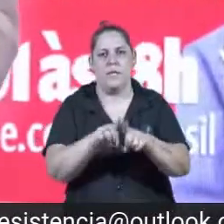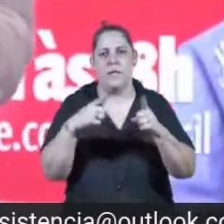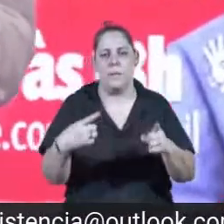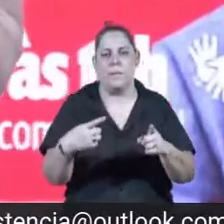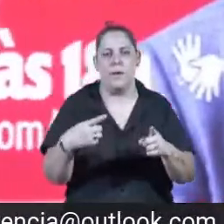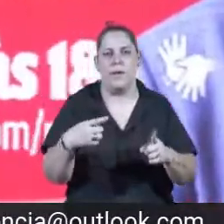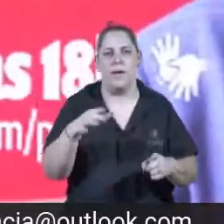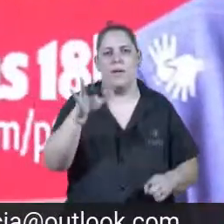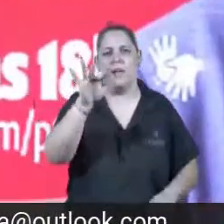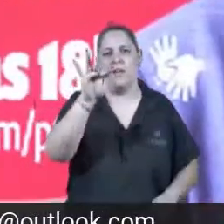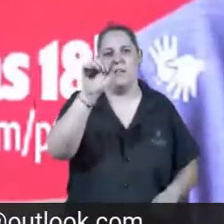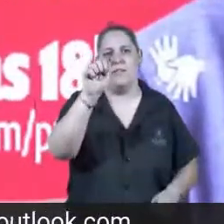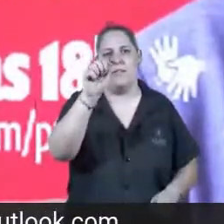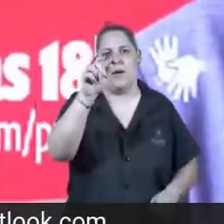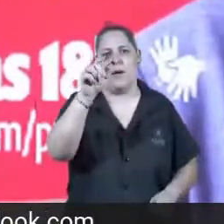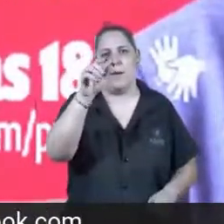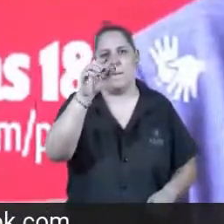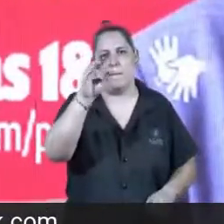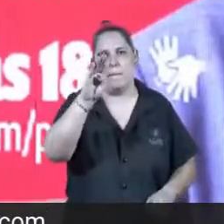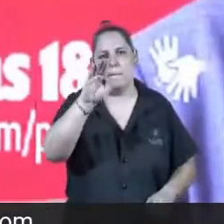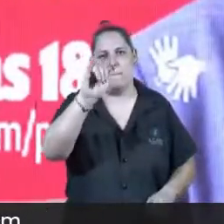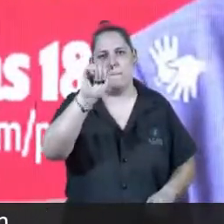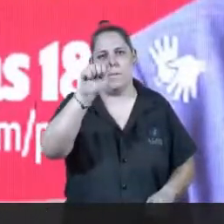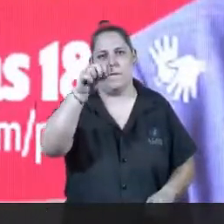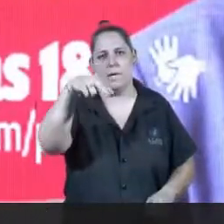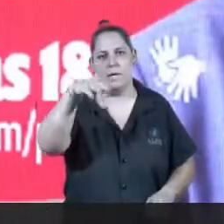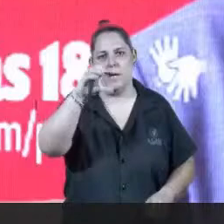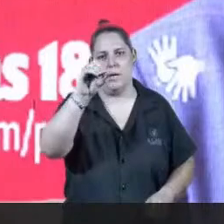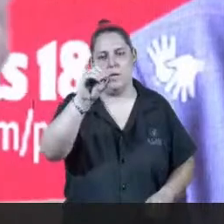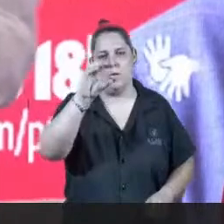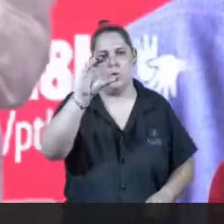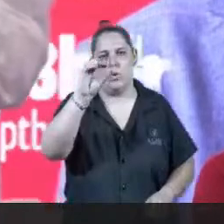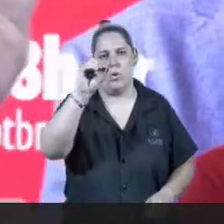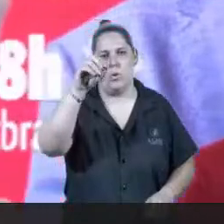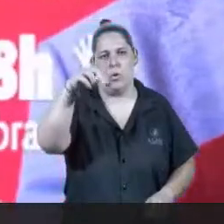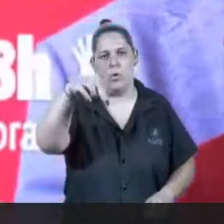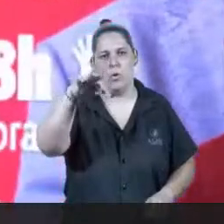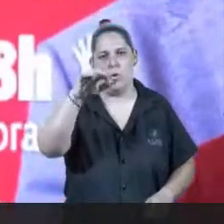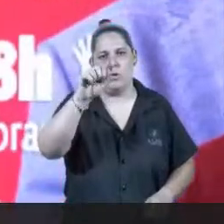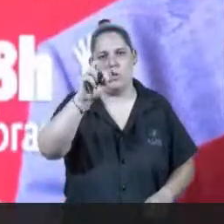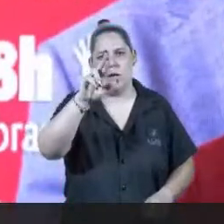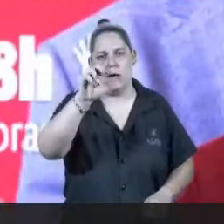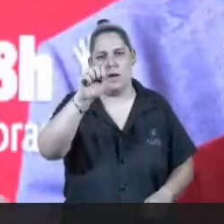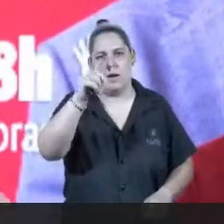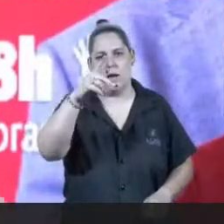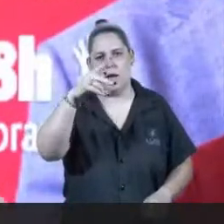Fabiano Reginaldo, Fabiano Contarato aqui. Eu quero dizer que, para mim, hoje, como fundador do